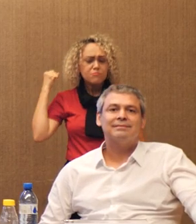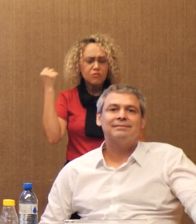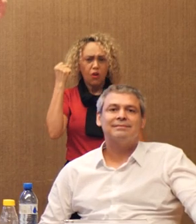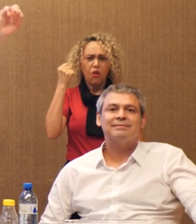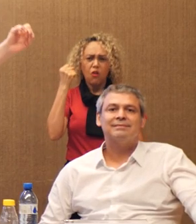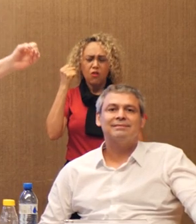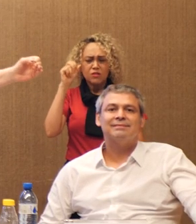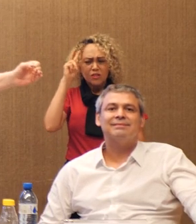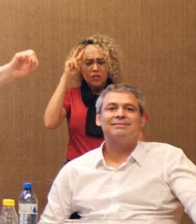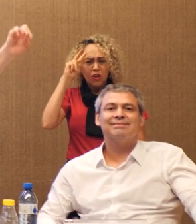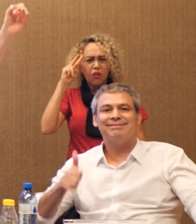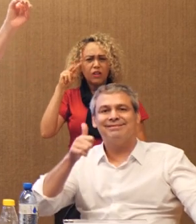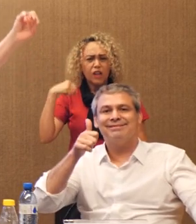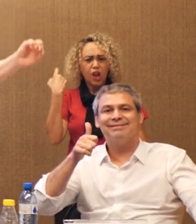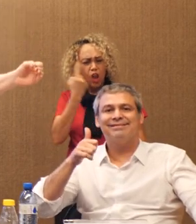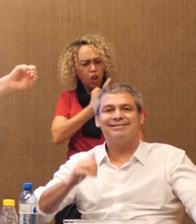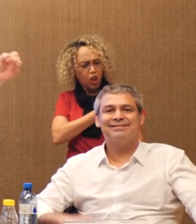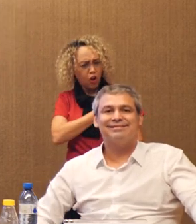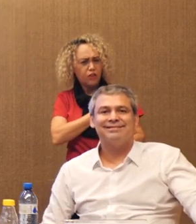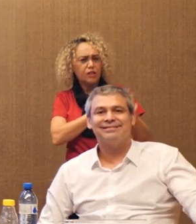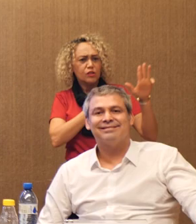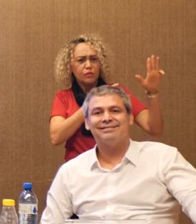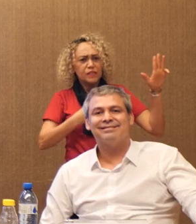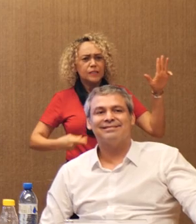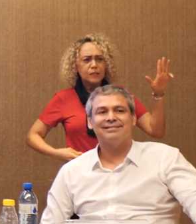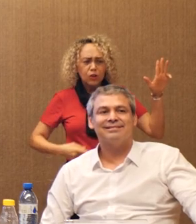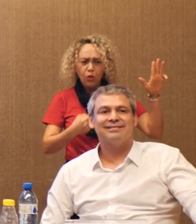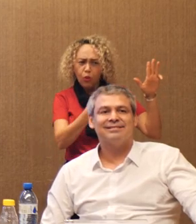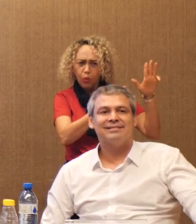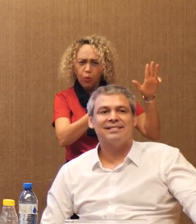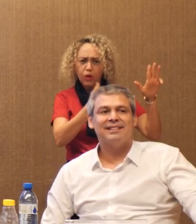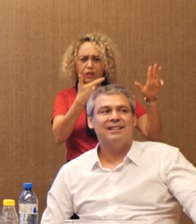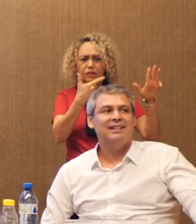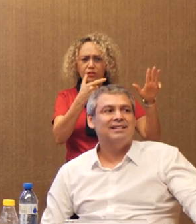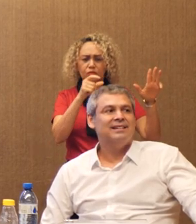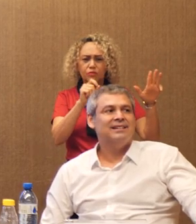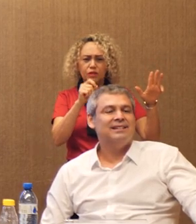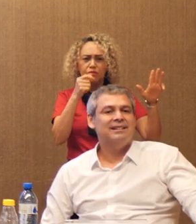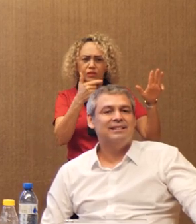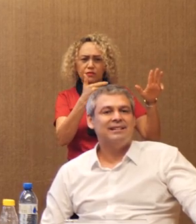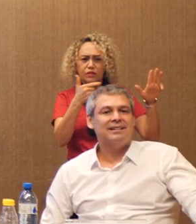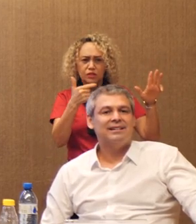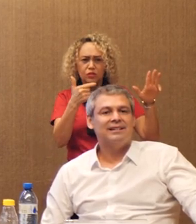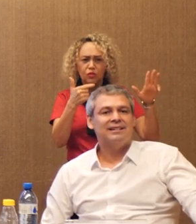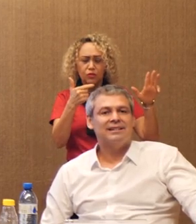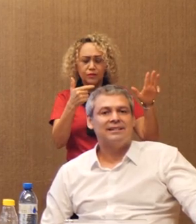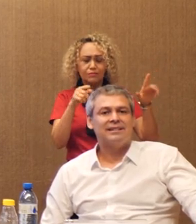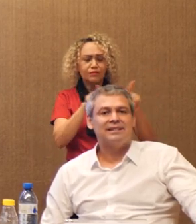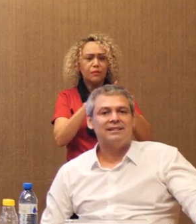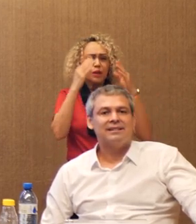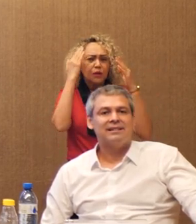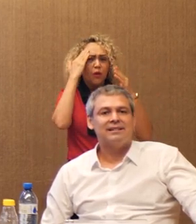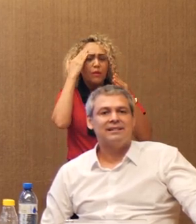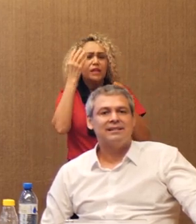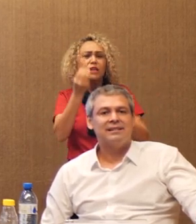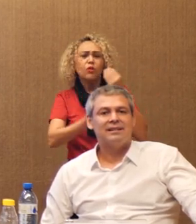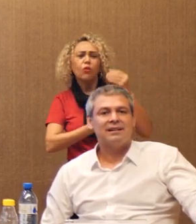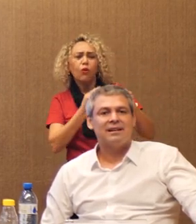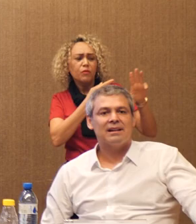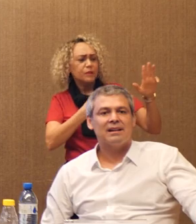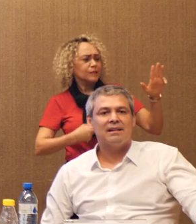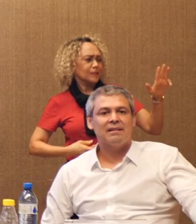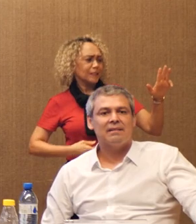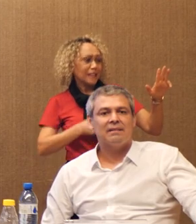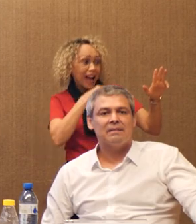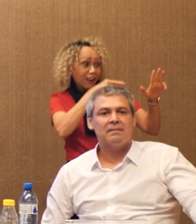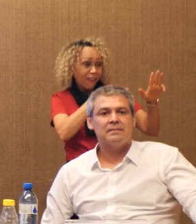nossa e do presidente Lula em 2022. E compreender como ele está governando o